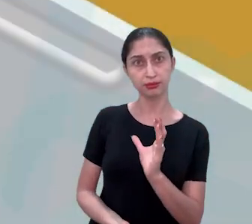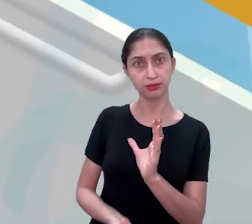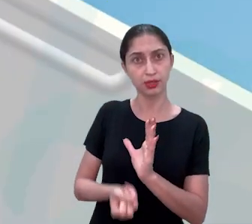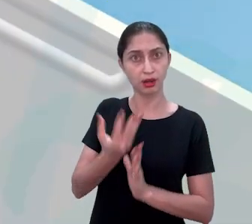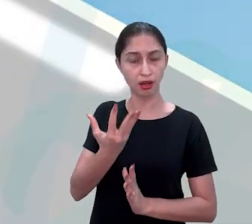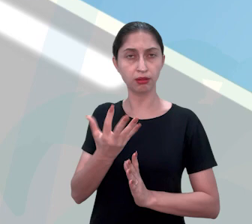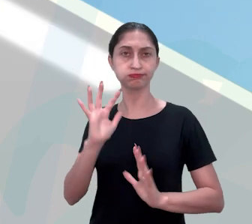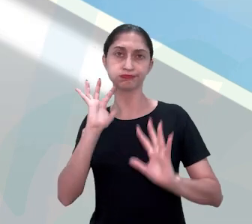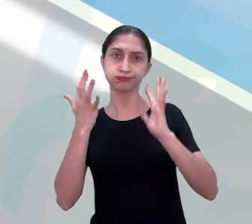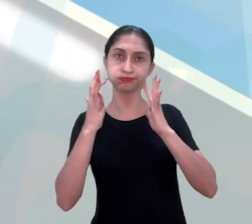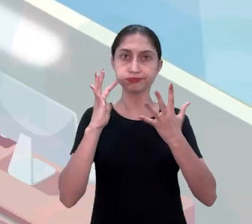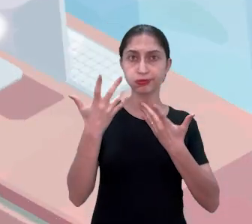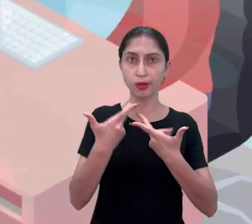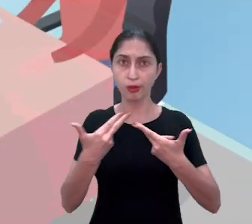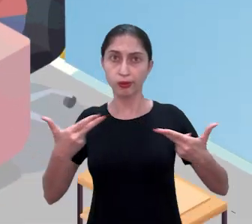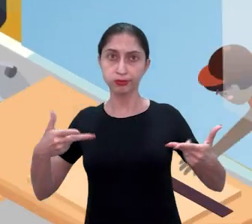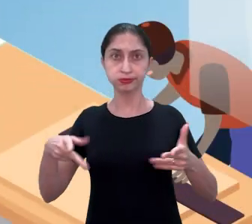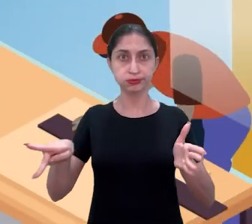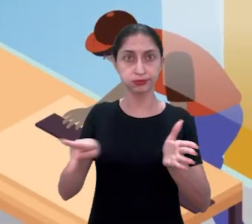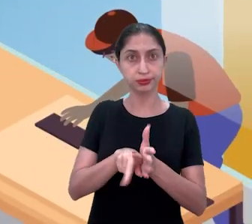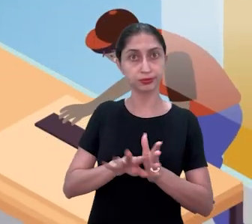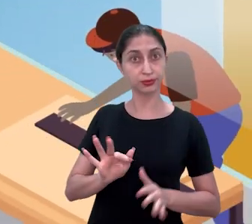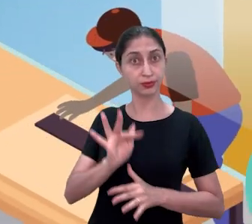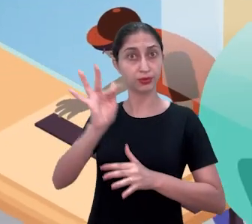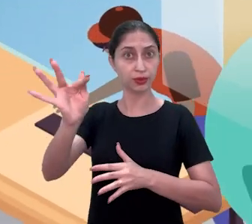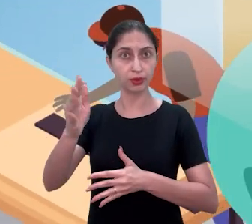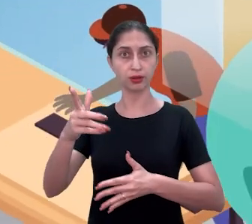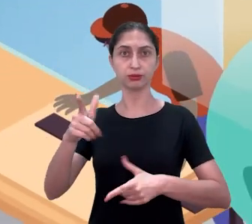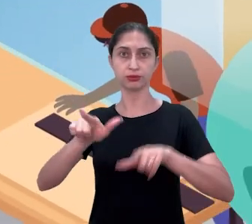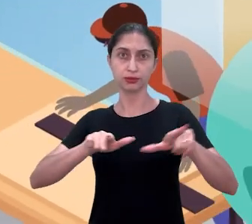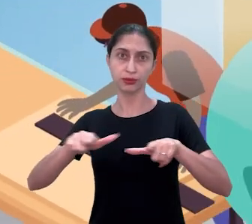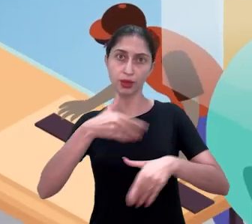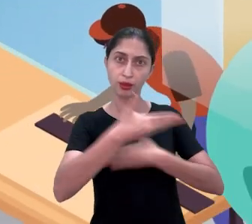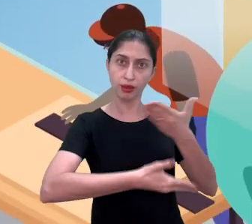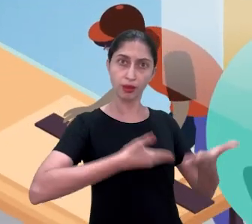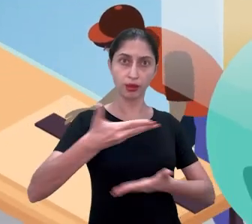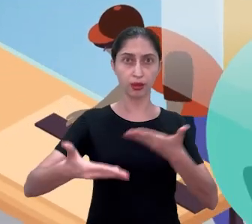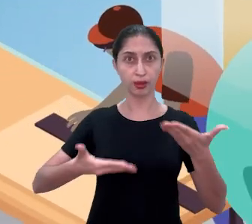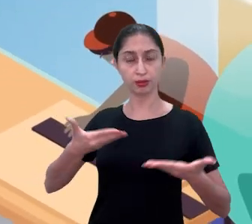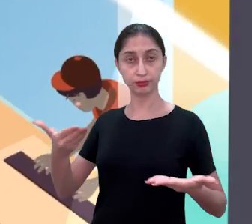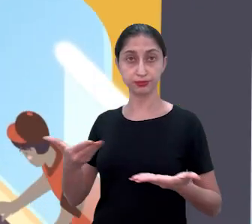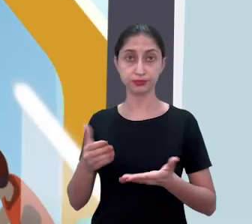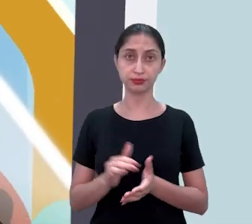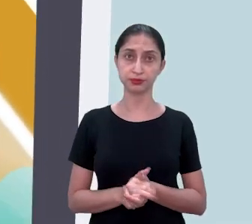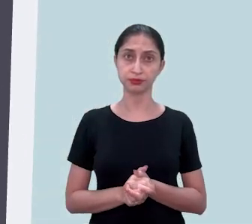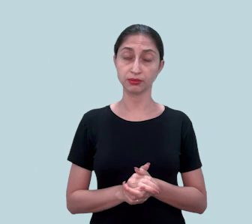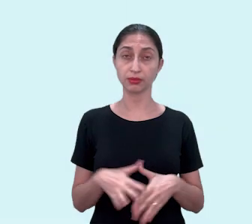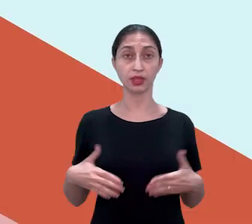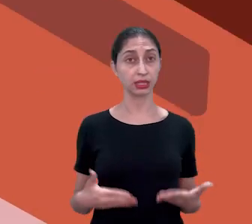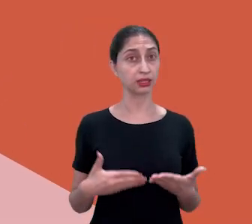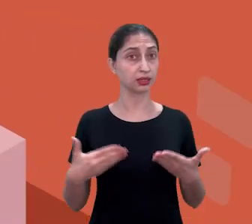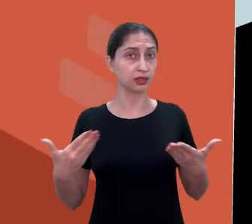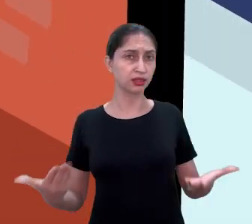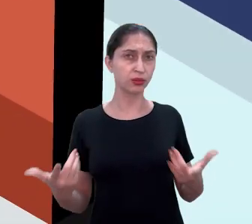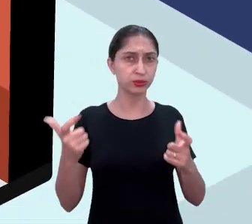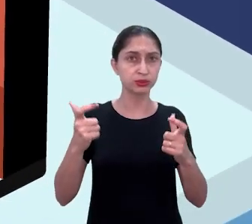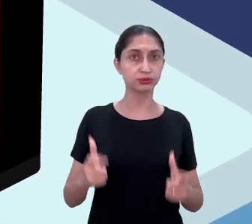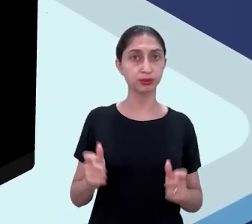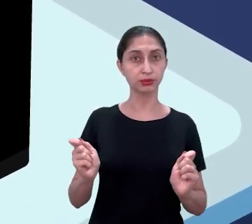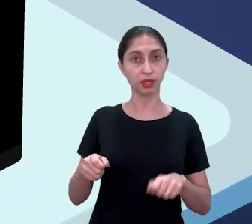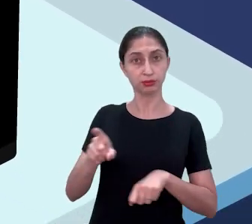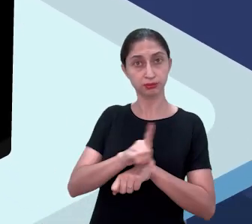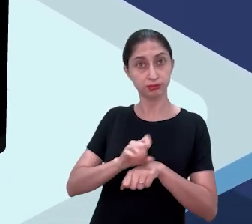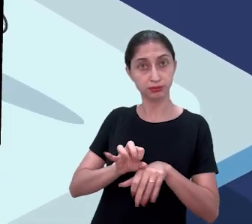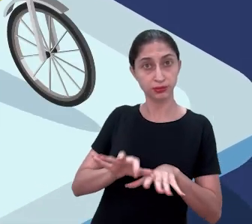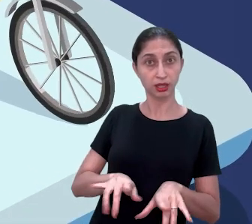soluções do futuro e trabalhamos muito no esquema coworking. E por falar em criatividade, a Cacau é um espaço